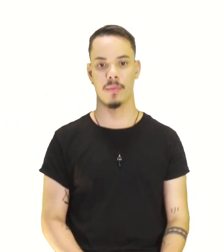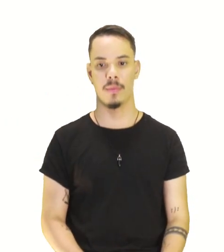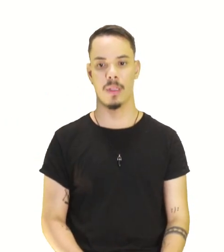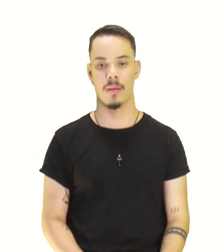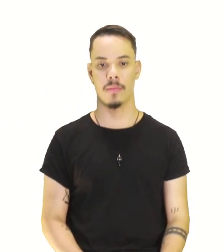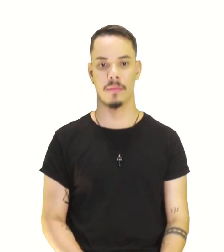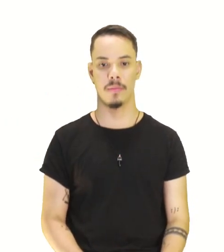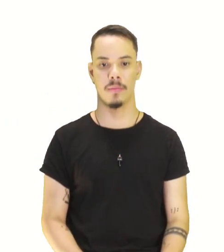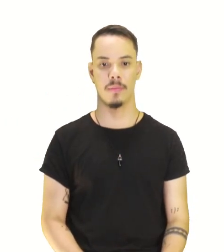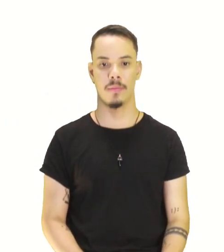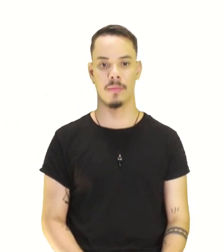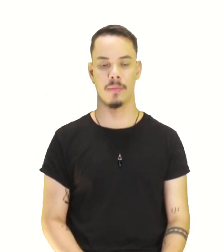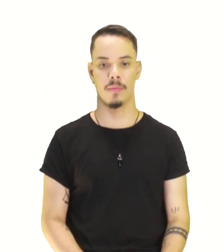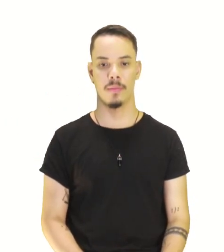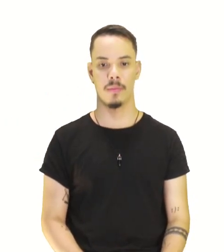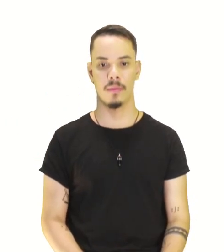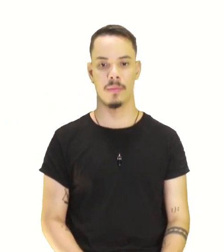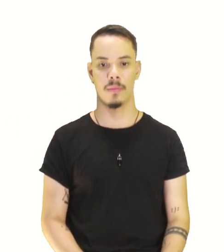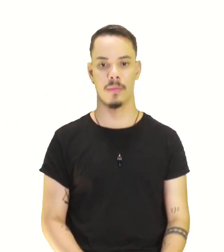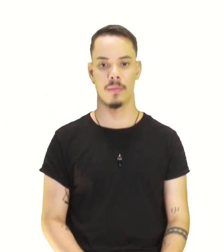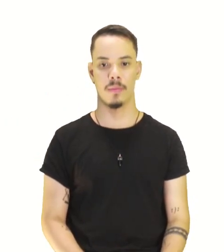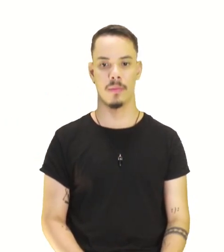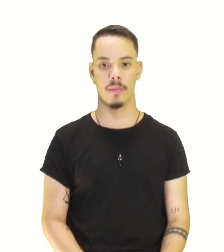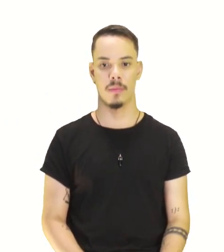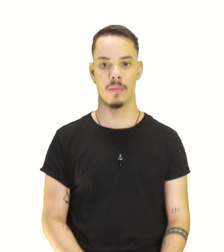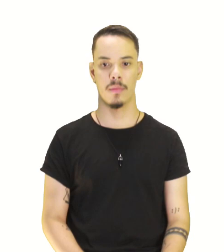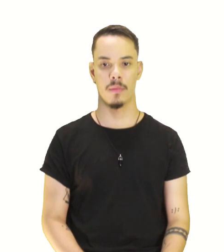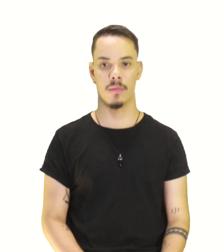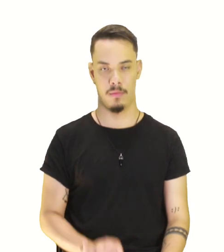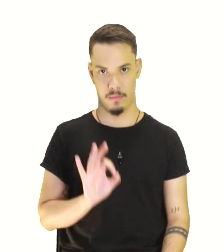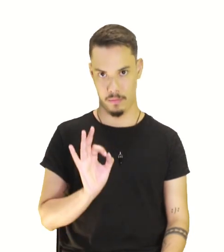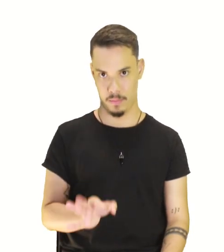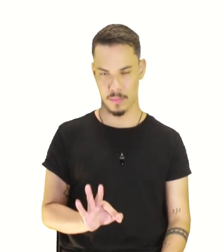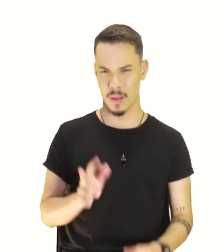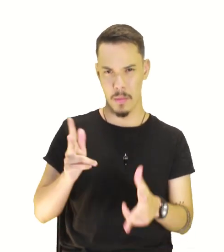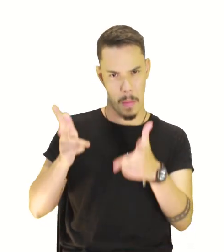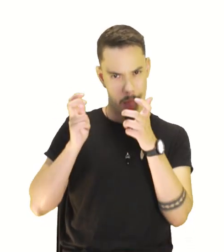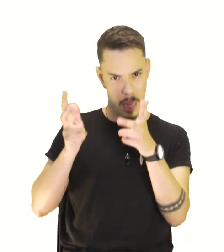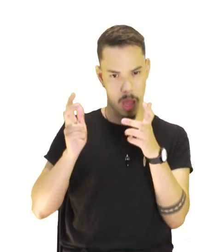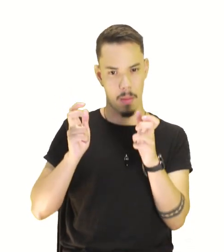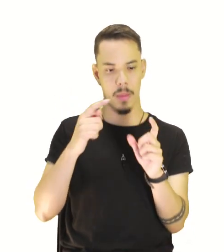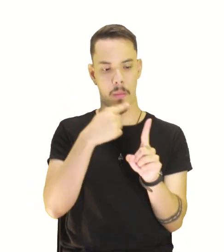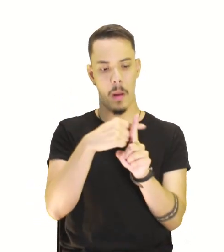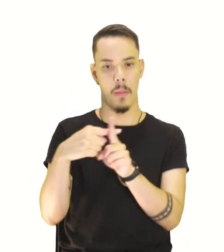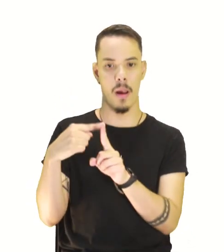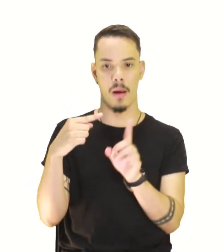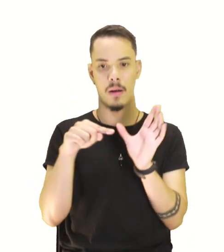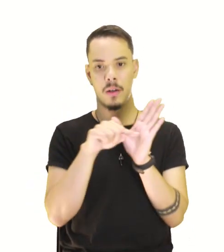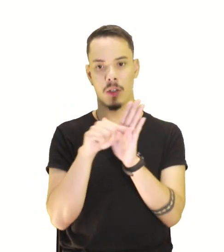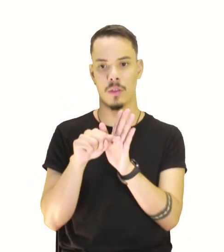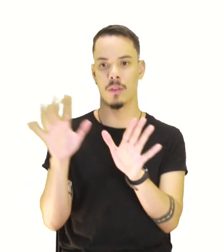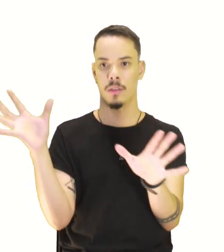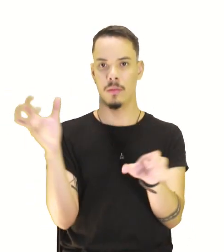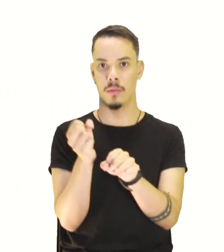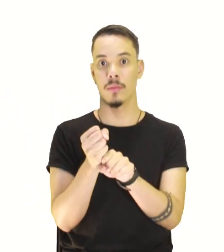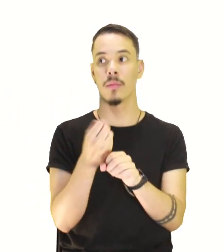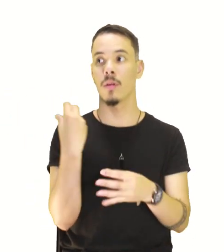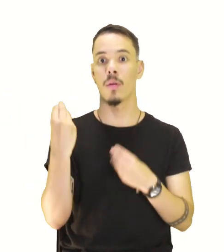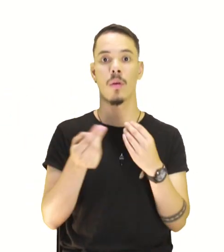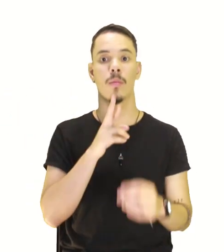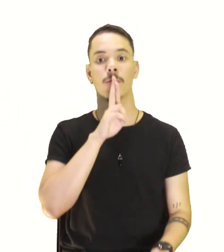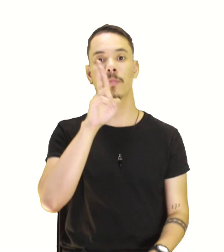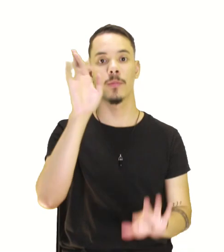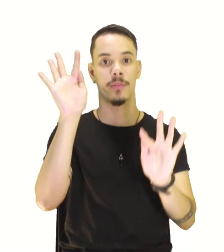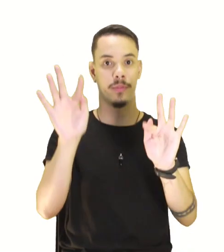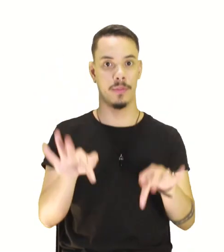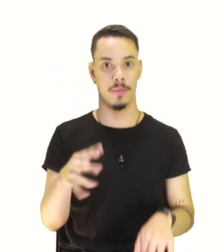se entrar o 0, multiplica por 5. 0. Soma 2. 2. Olha aí, né? Muito simples. Só que aí agora eles querem no final,